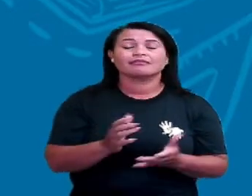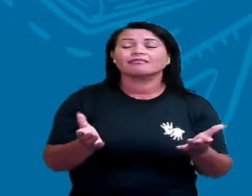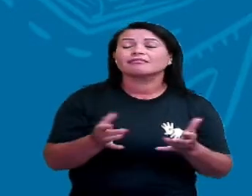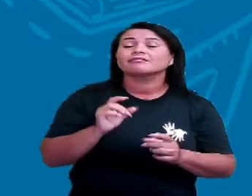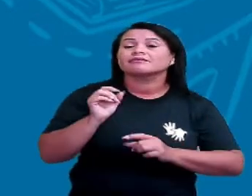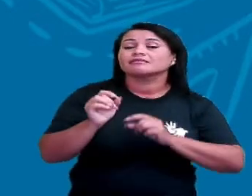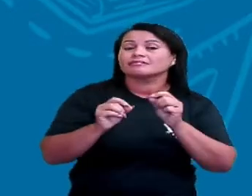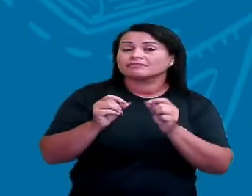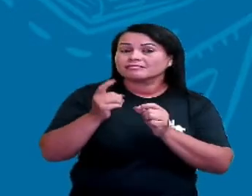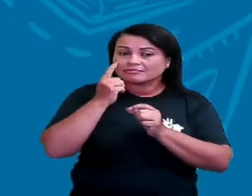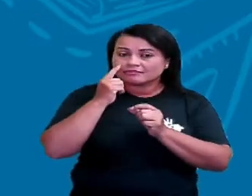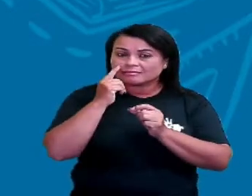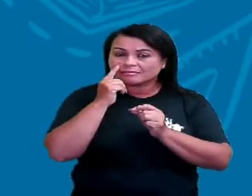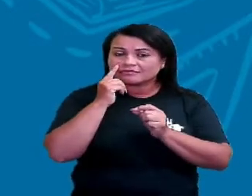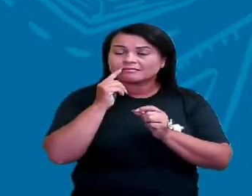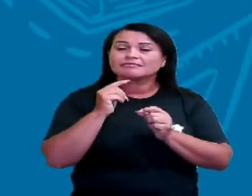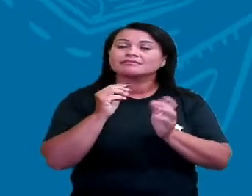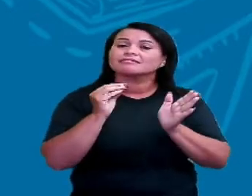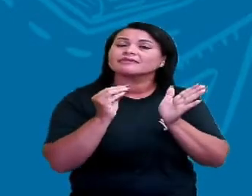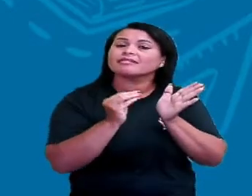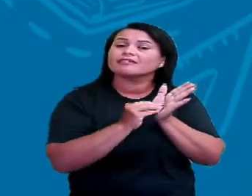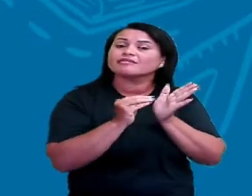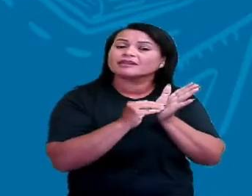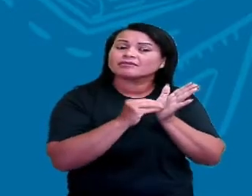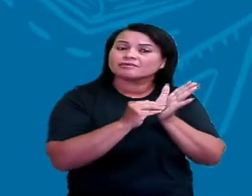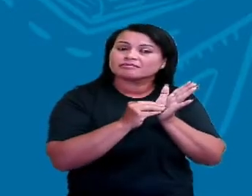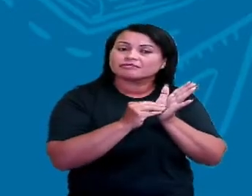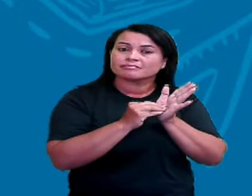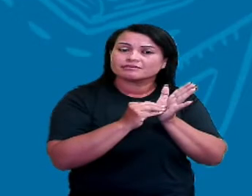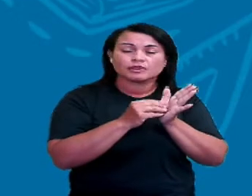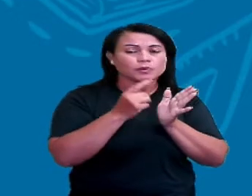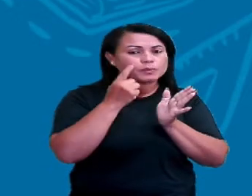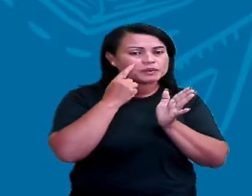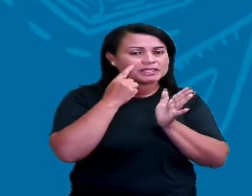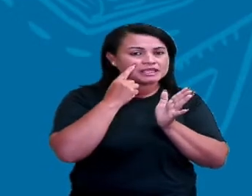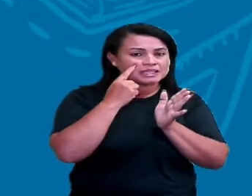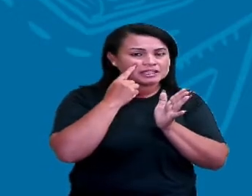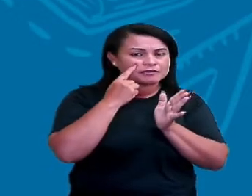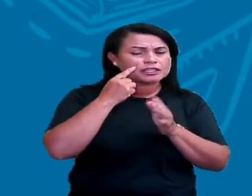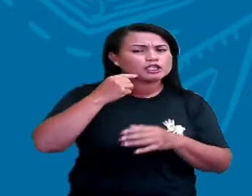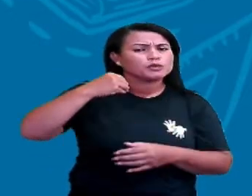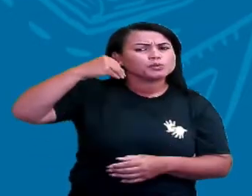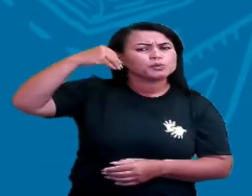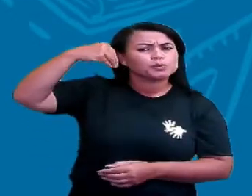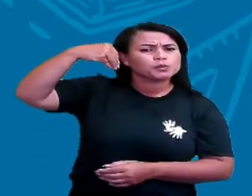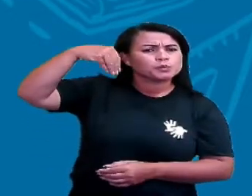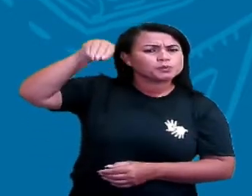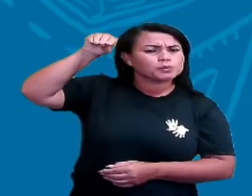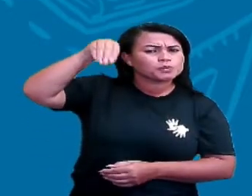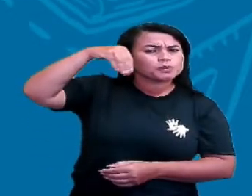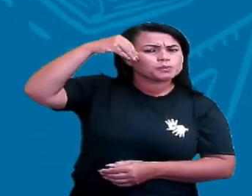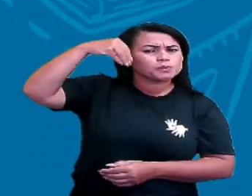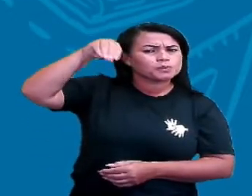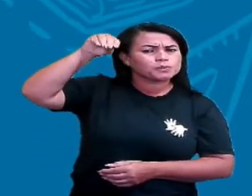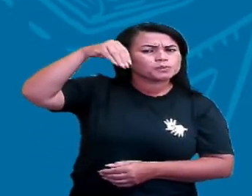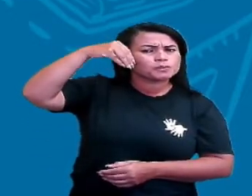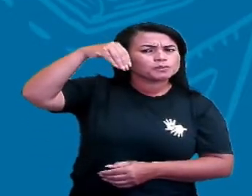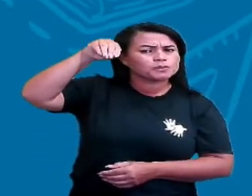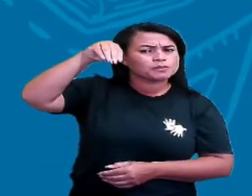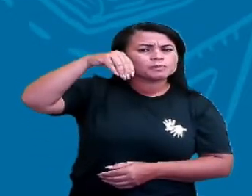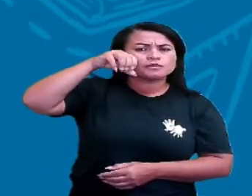Agora, vamos completar aqui as lacunas. Aqui eu tenho, ó, o sino. Vamos prestar atenção no som.